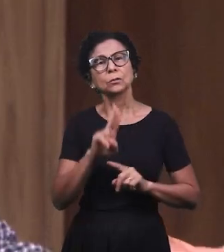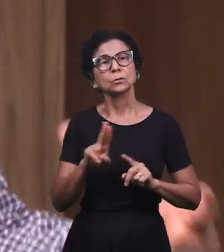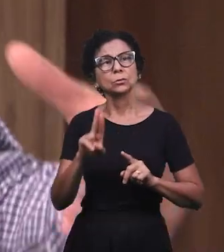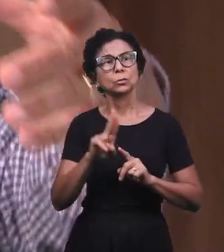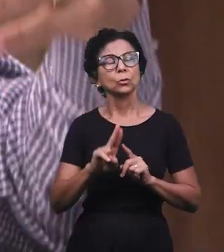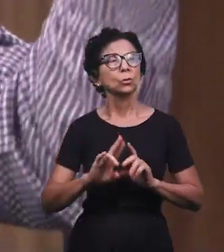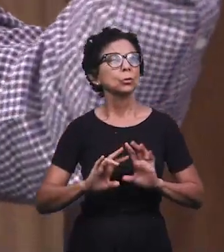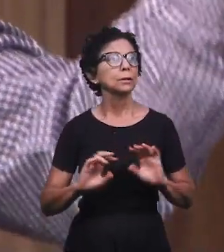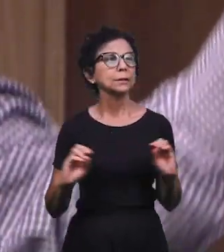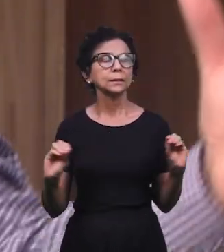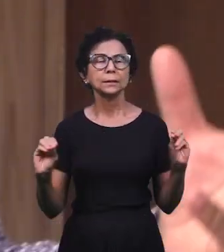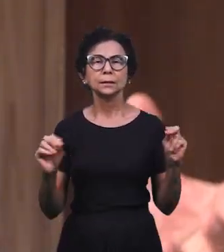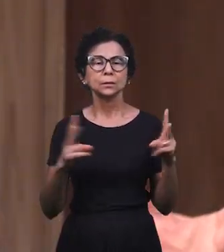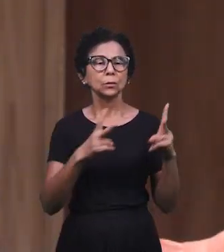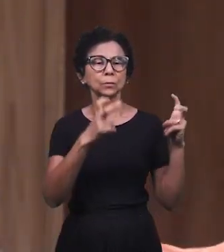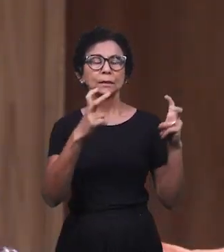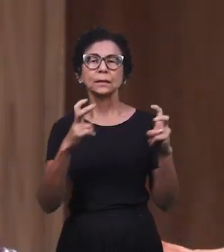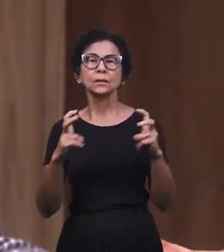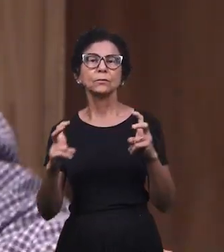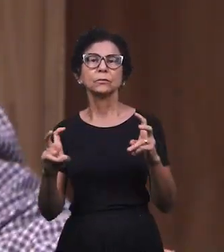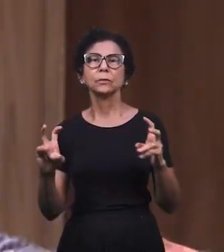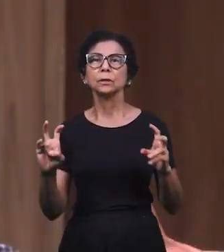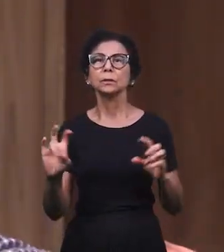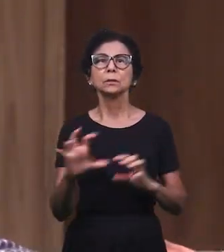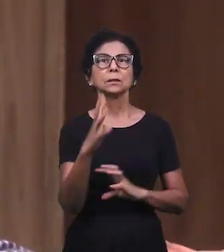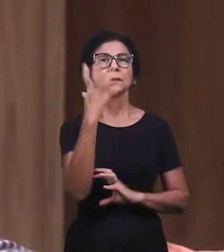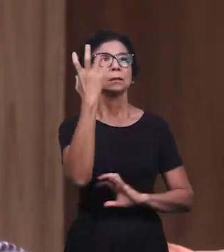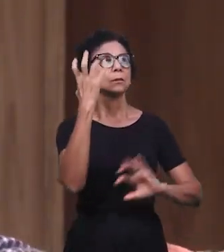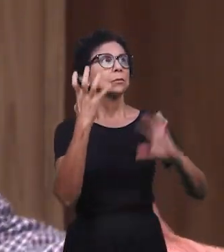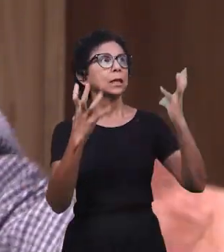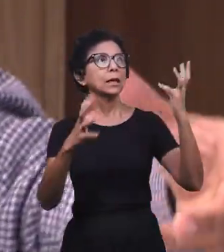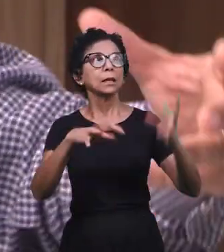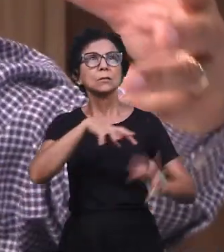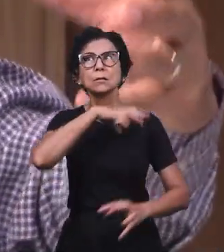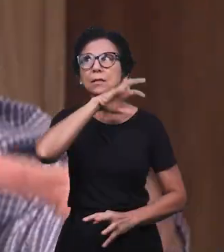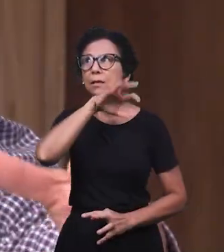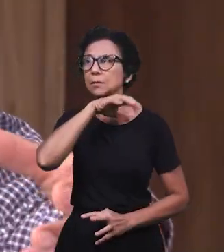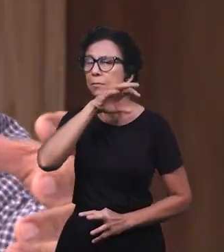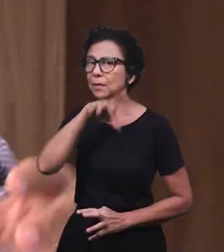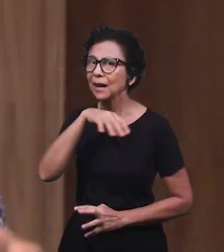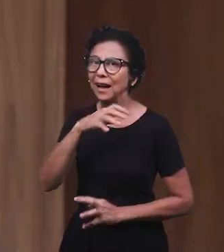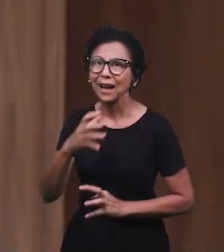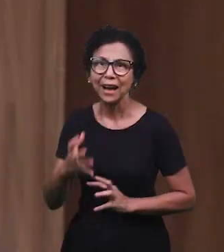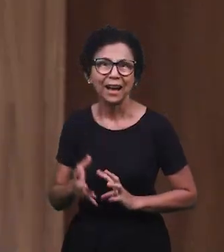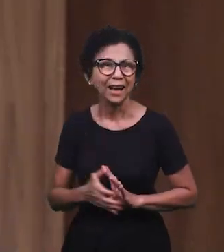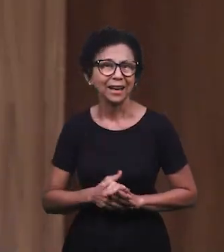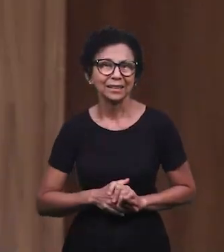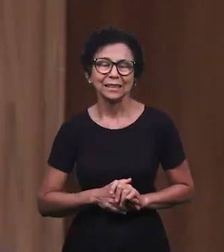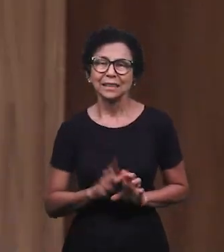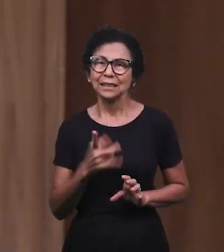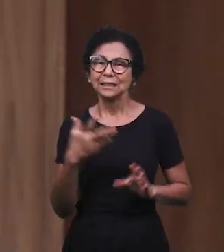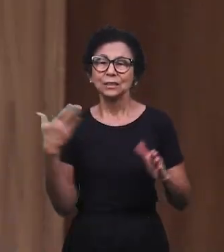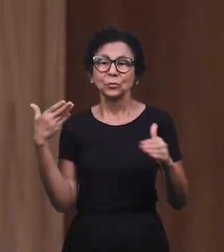externos, observando externamente as criaturas. Né? Ele não entrou no